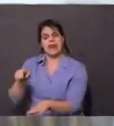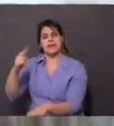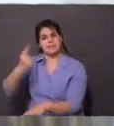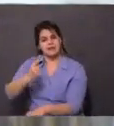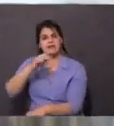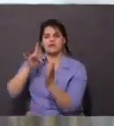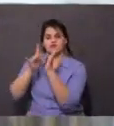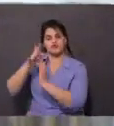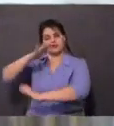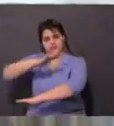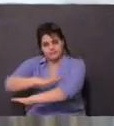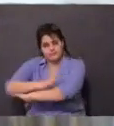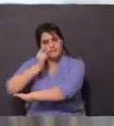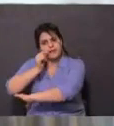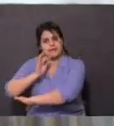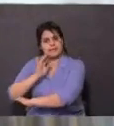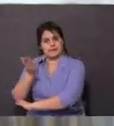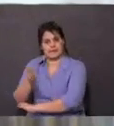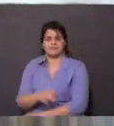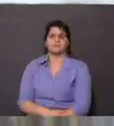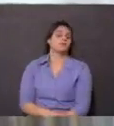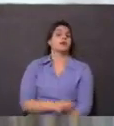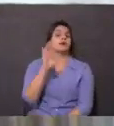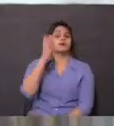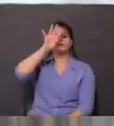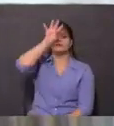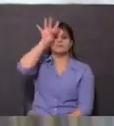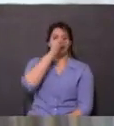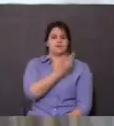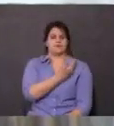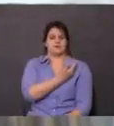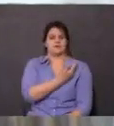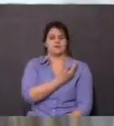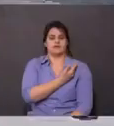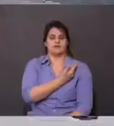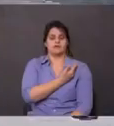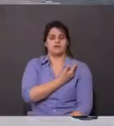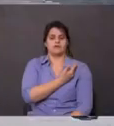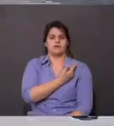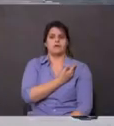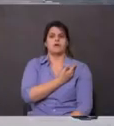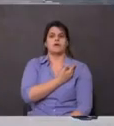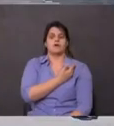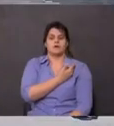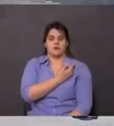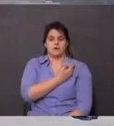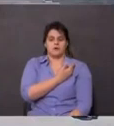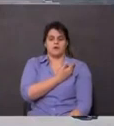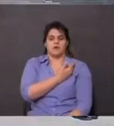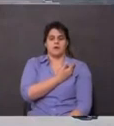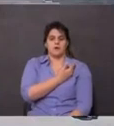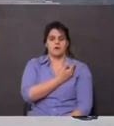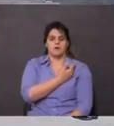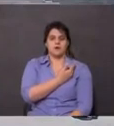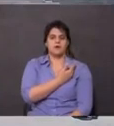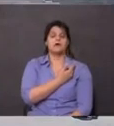o texto. Quando o Papa Francisco nos ofereceu a exortação apostólica à alegria